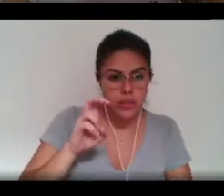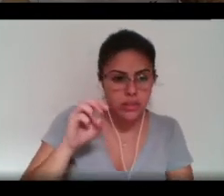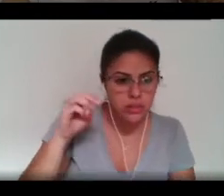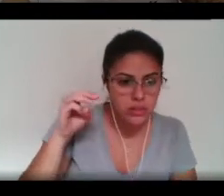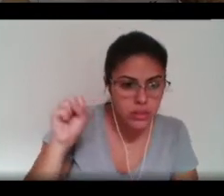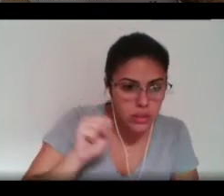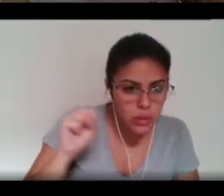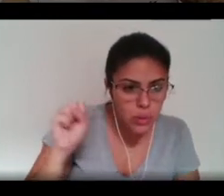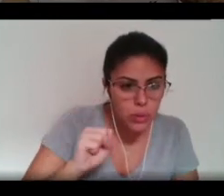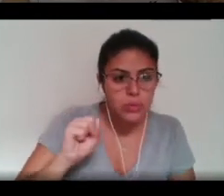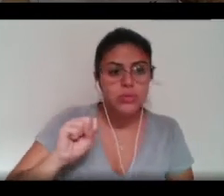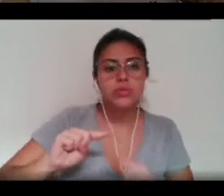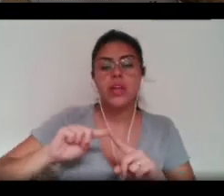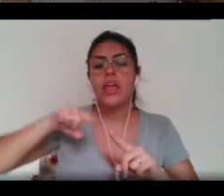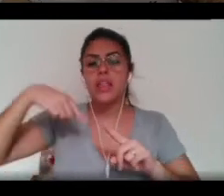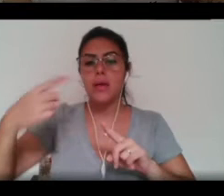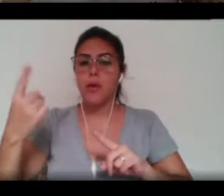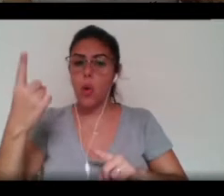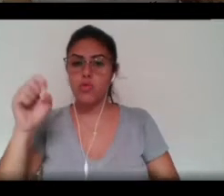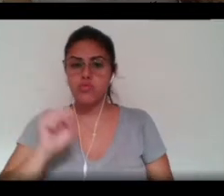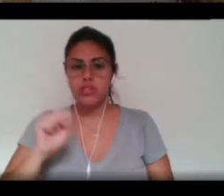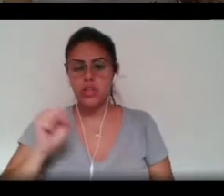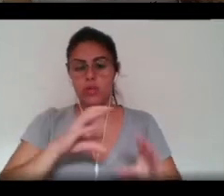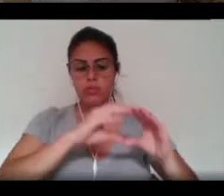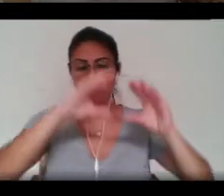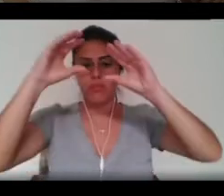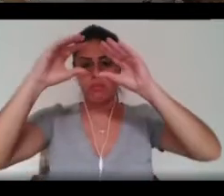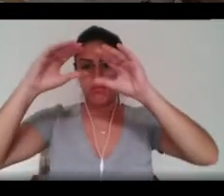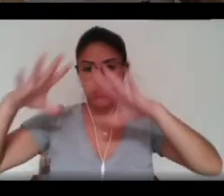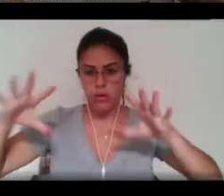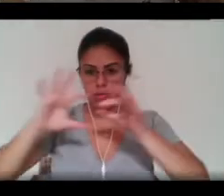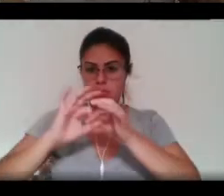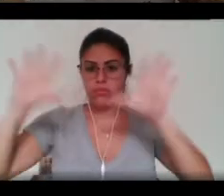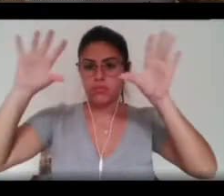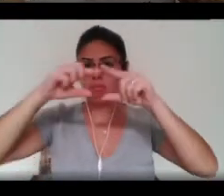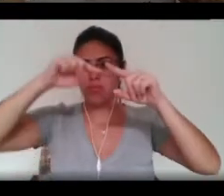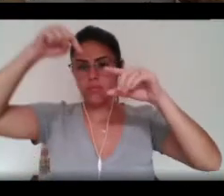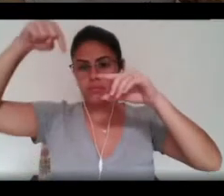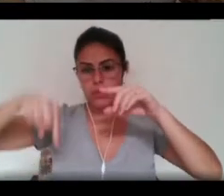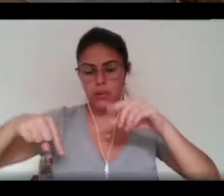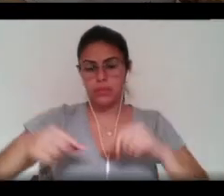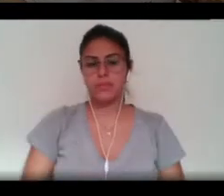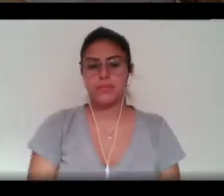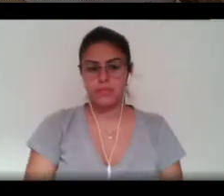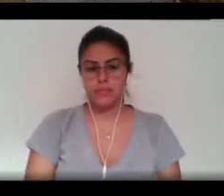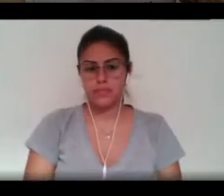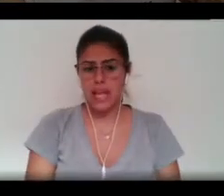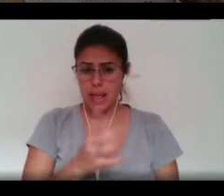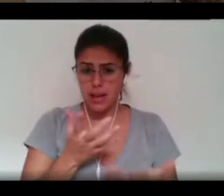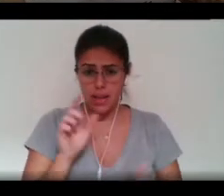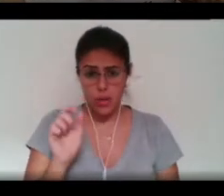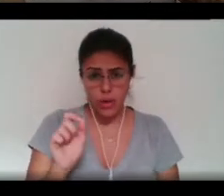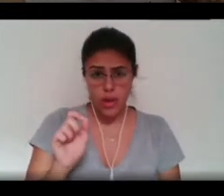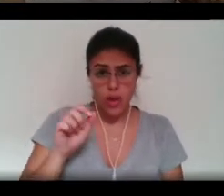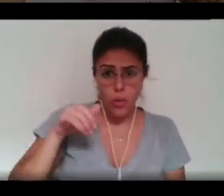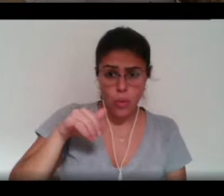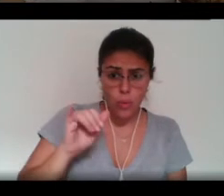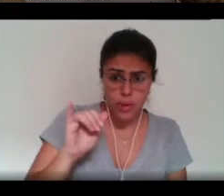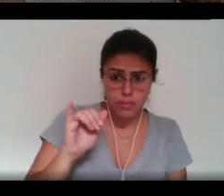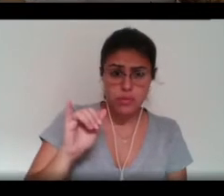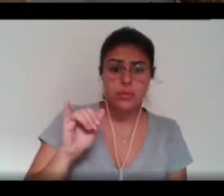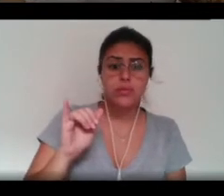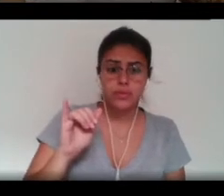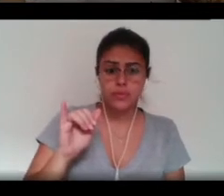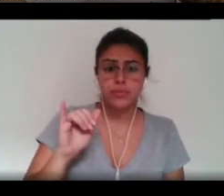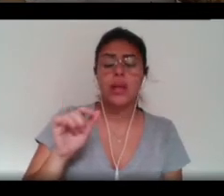0,250 segundos e 1 segundo depois de ser largado. Então, o que ele quer na letra A, ele quer a posição, ou